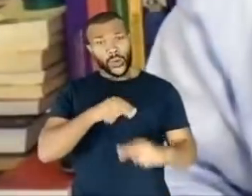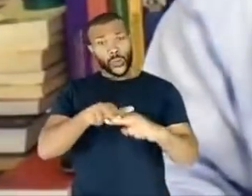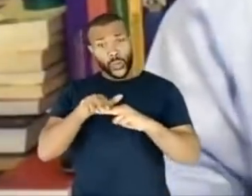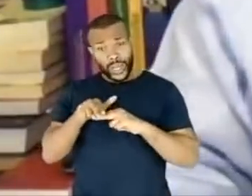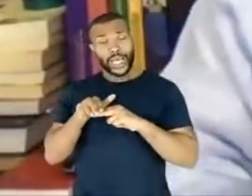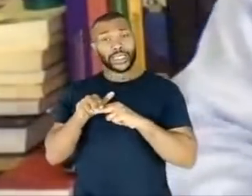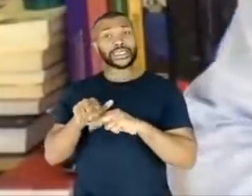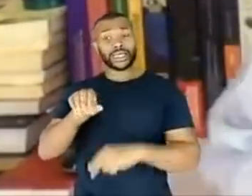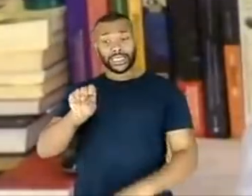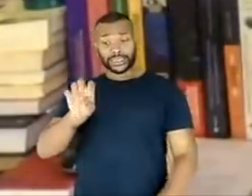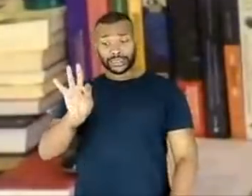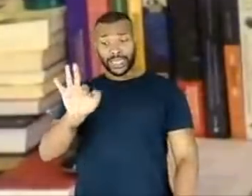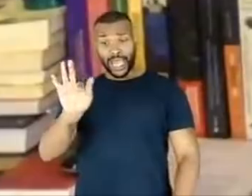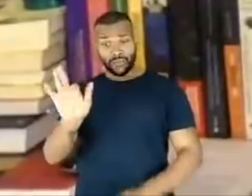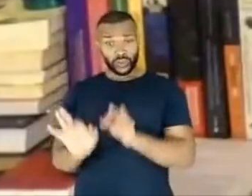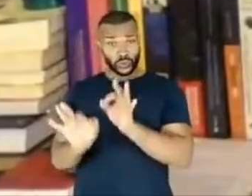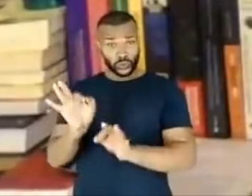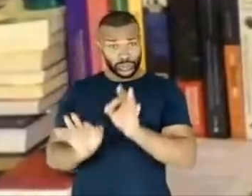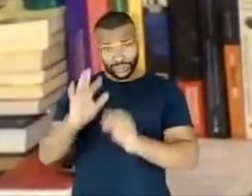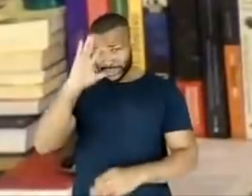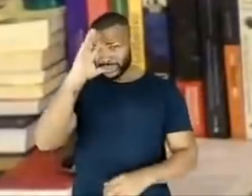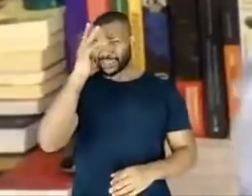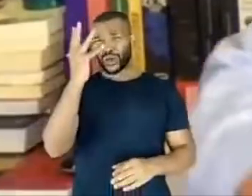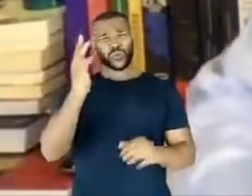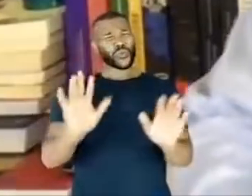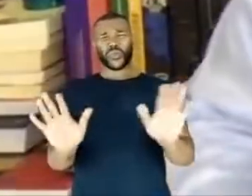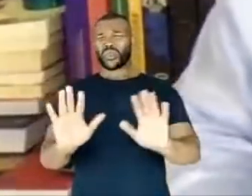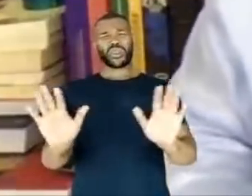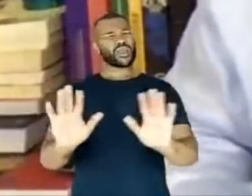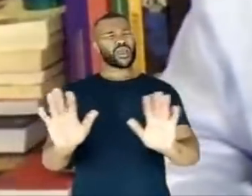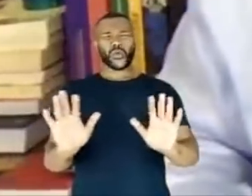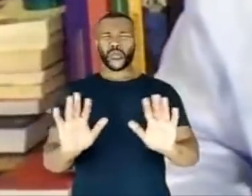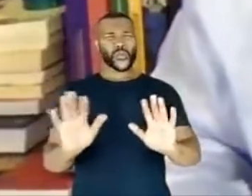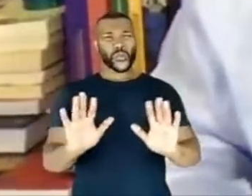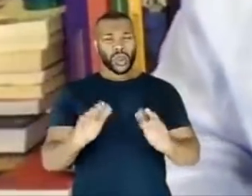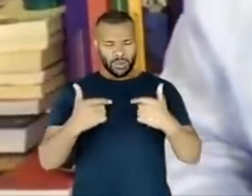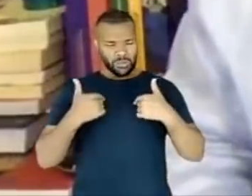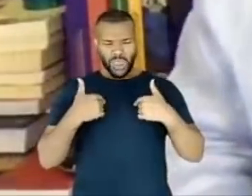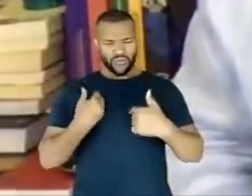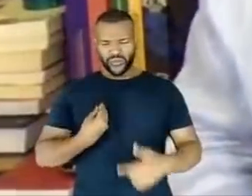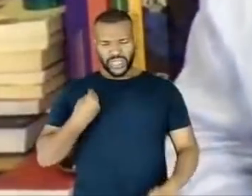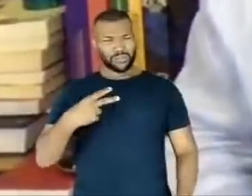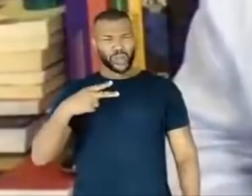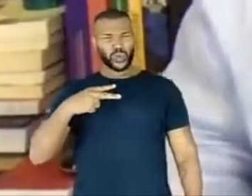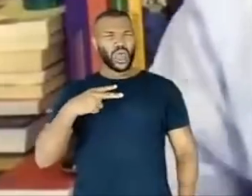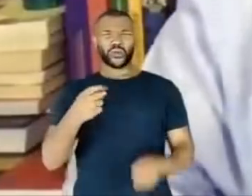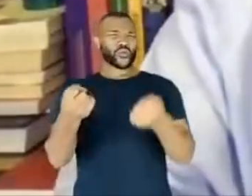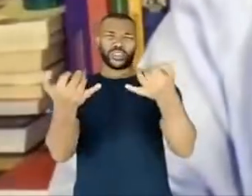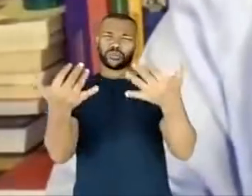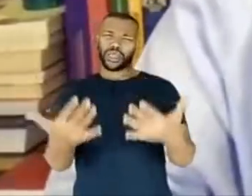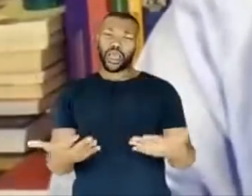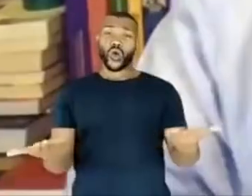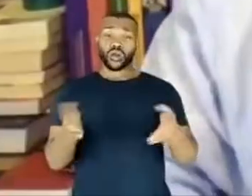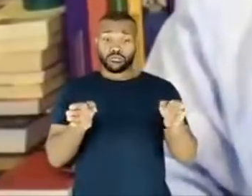Corte. E achei que não vale a pena fazer um discurso sobre a minha situação pessoal no momento em que a gente tem que estar